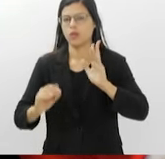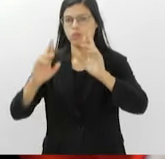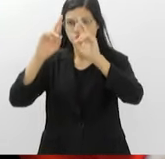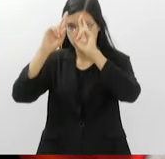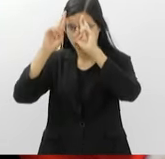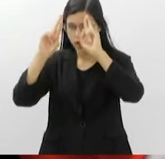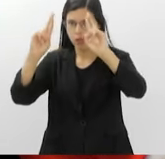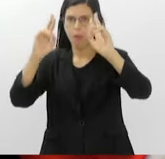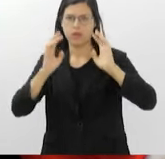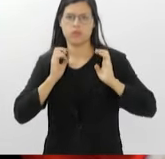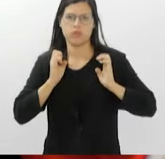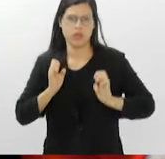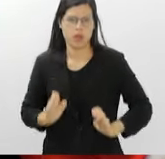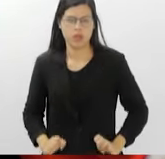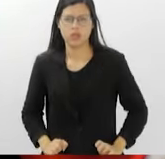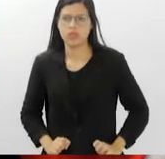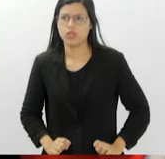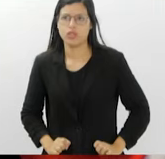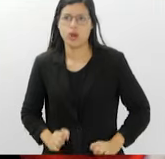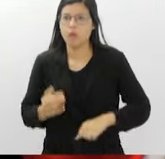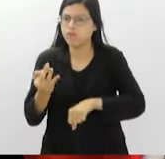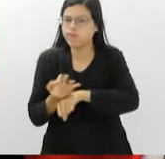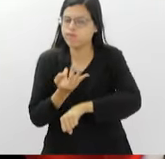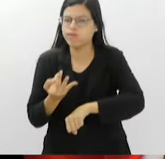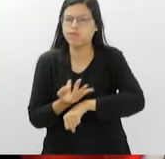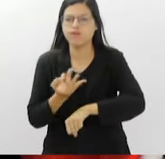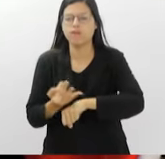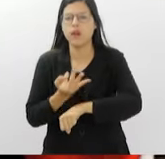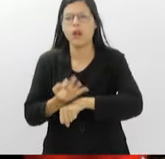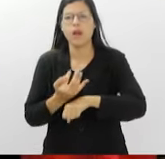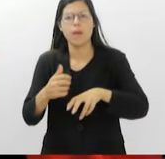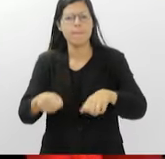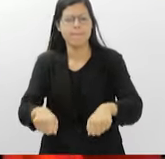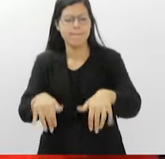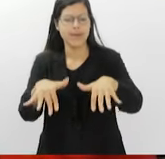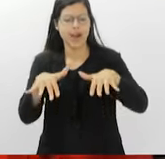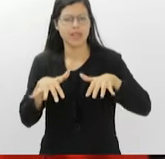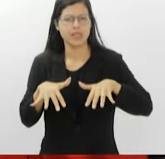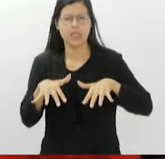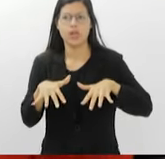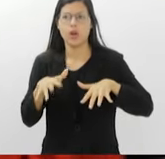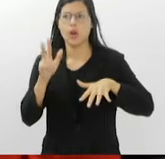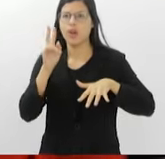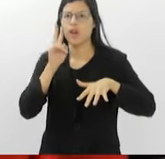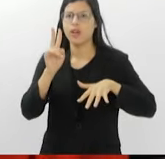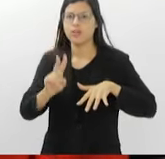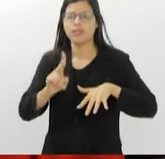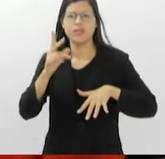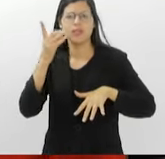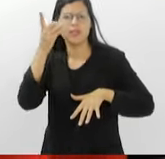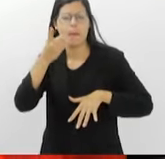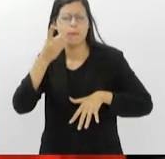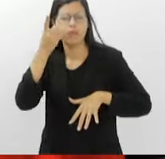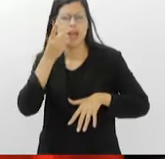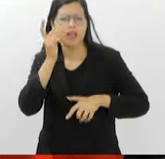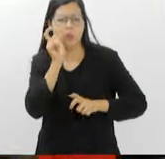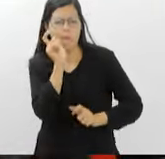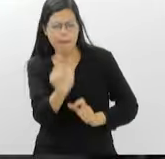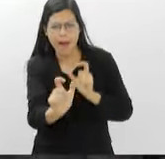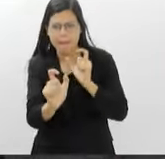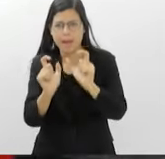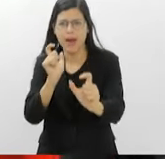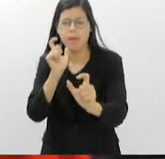respeito. E eu já não aguento mais aqui estar em plenário e ver deputados se insultarem